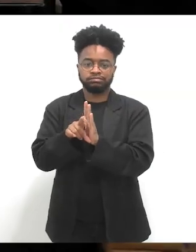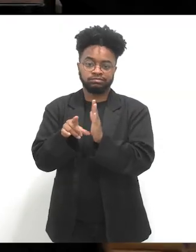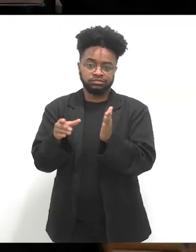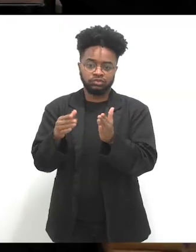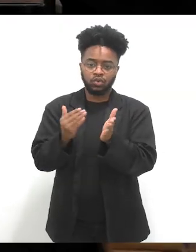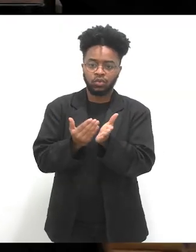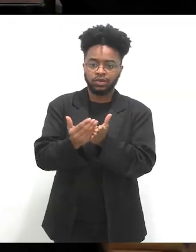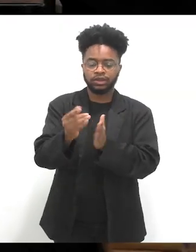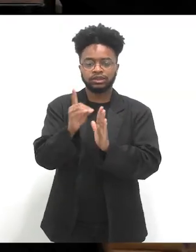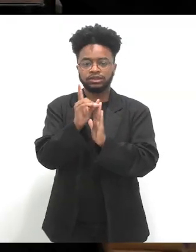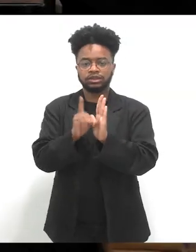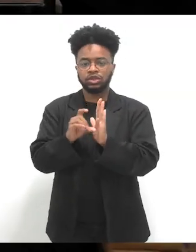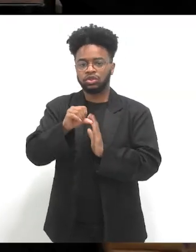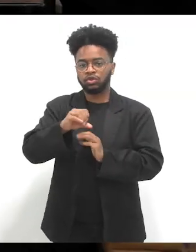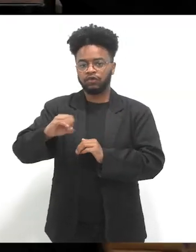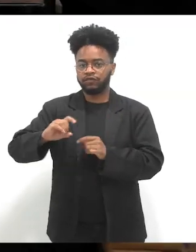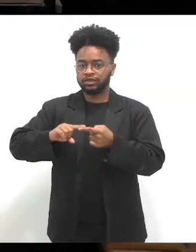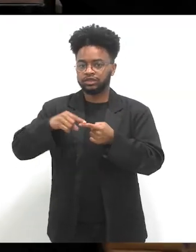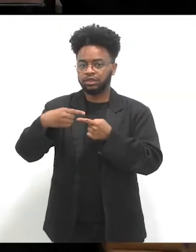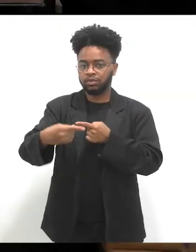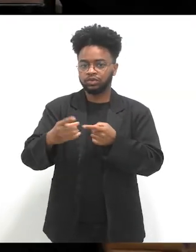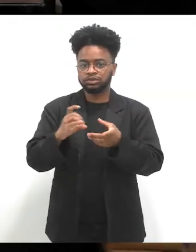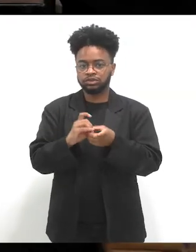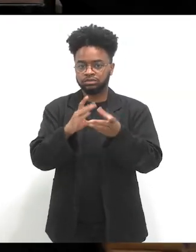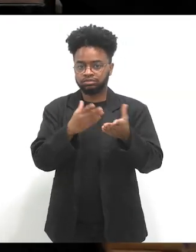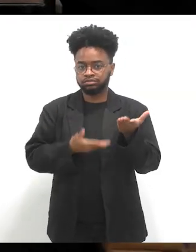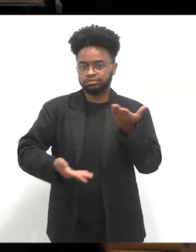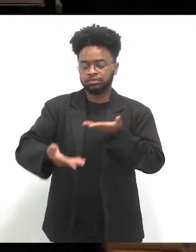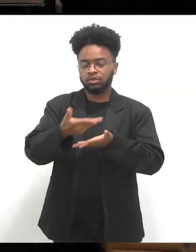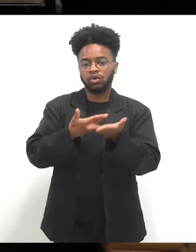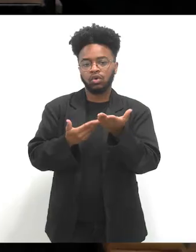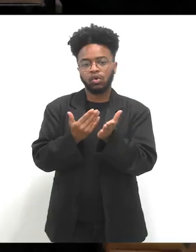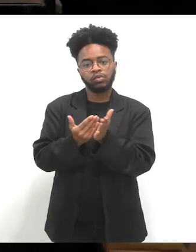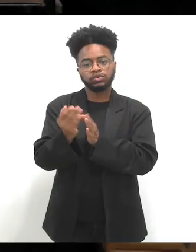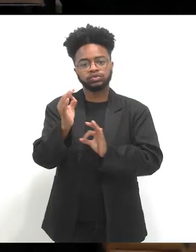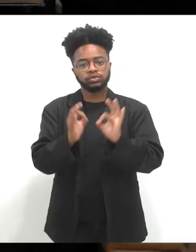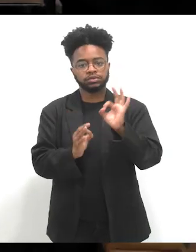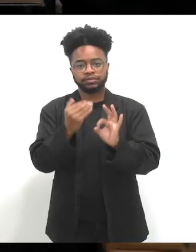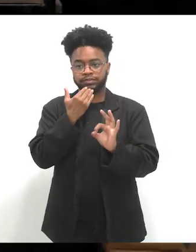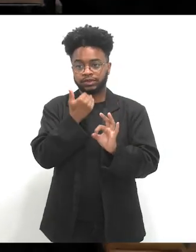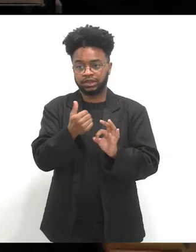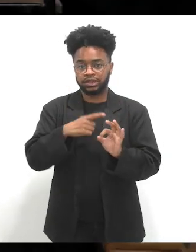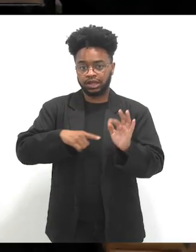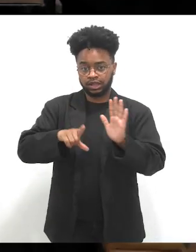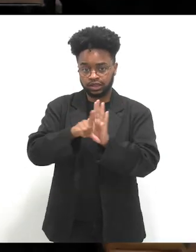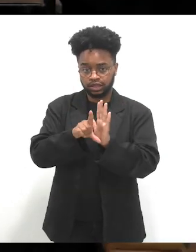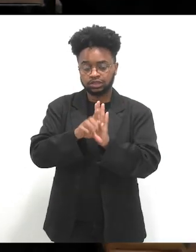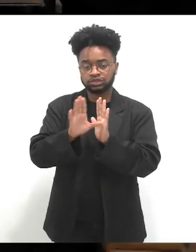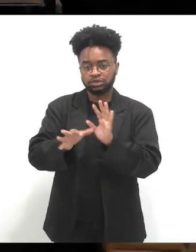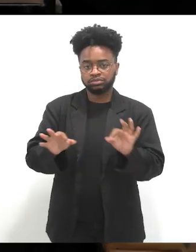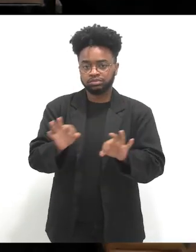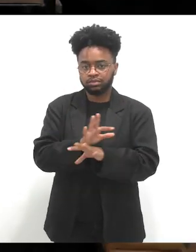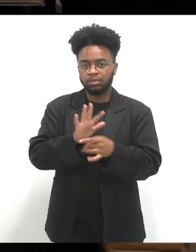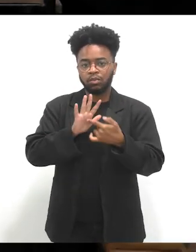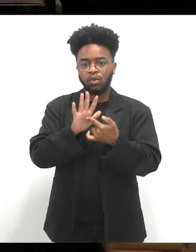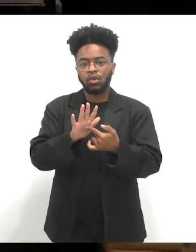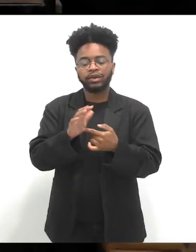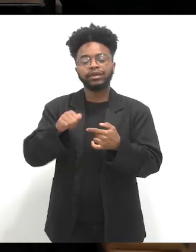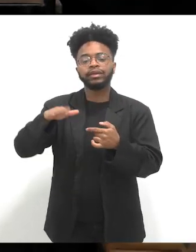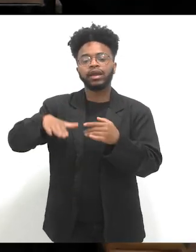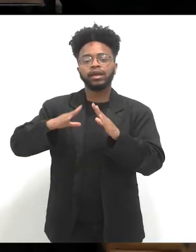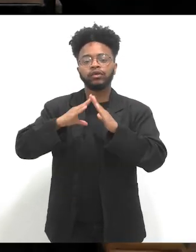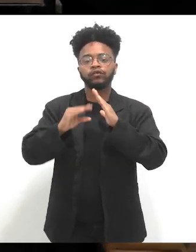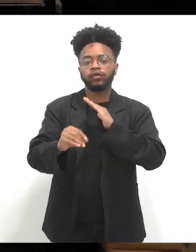né, a partir da década de 90, após a redemocratização, isso foi se consolidando mais, então a gente tem uma legislação que define quem